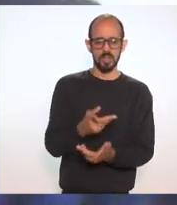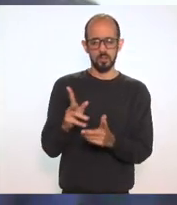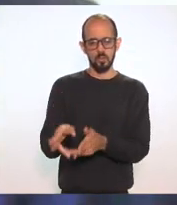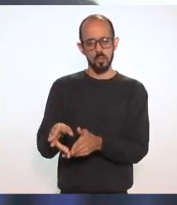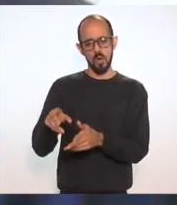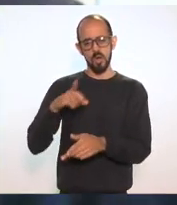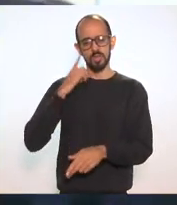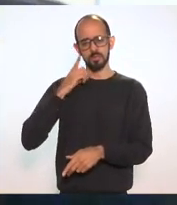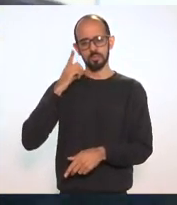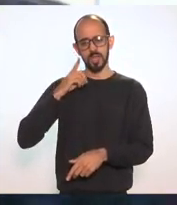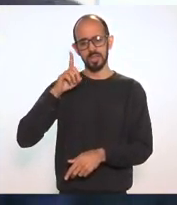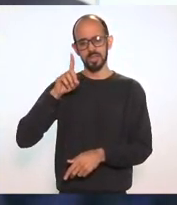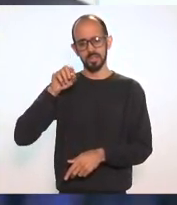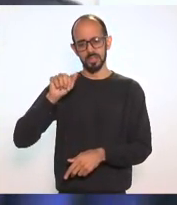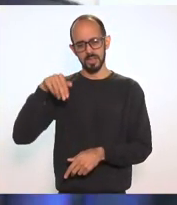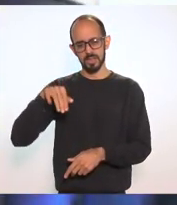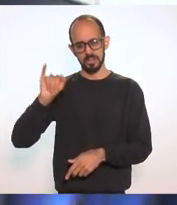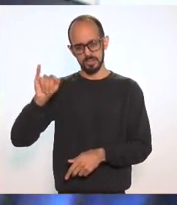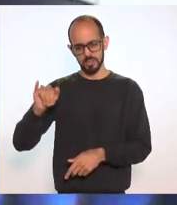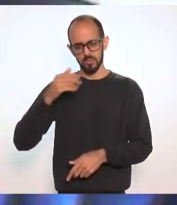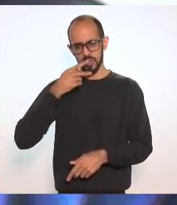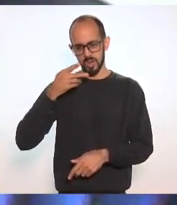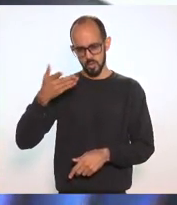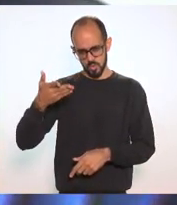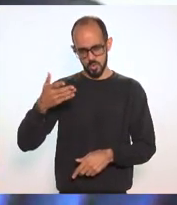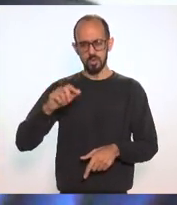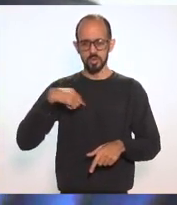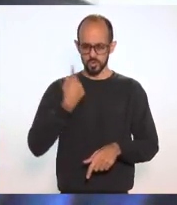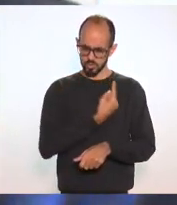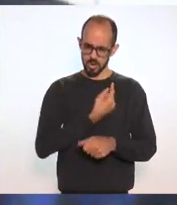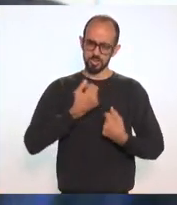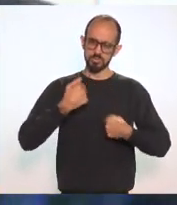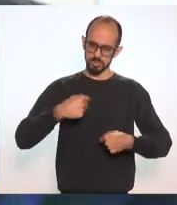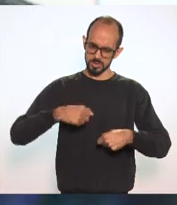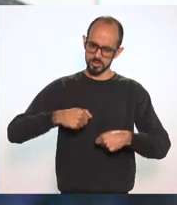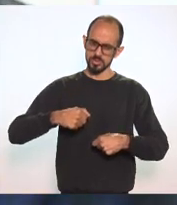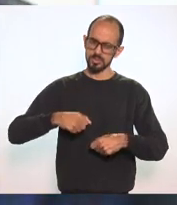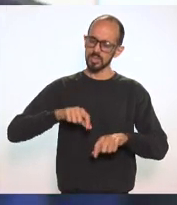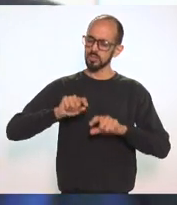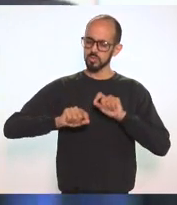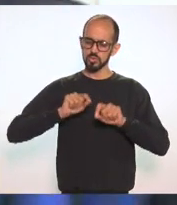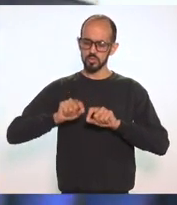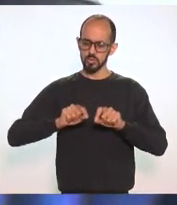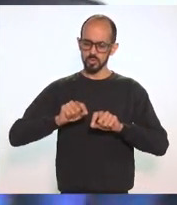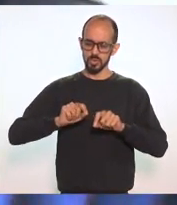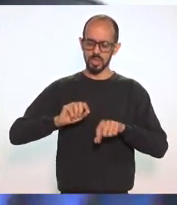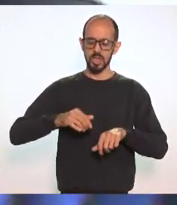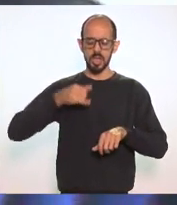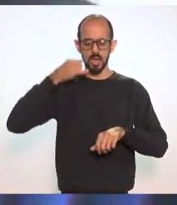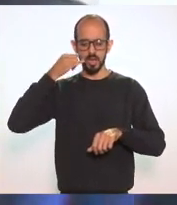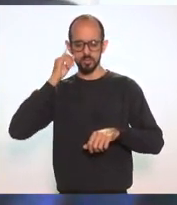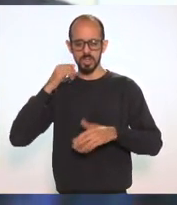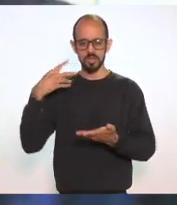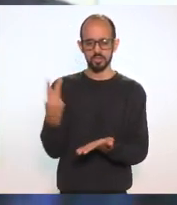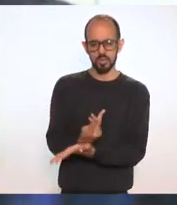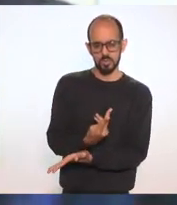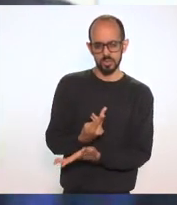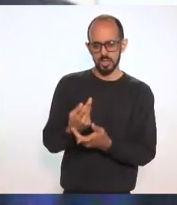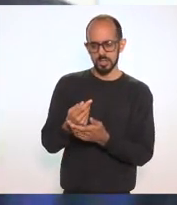Monteiro acabou de descrever. E a gente tem que remar no sentido contrário. Nós temos que fazer com que todas as